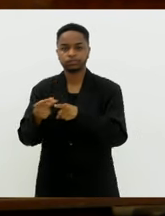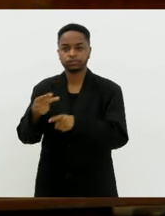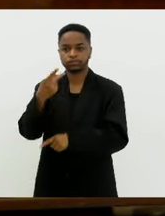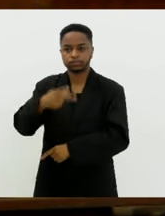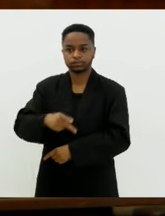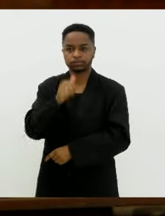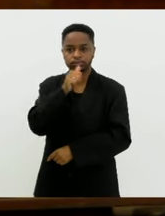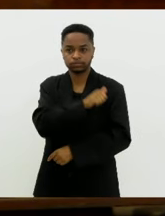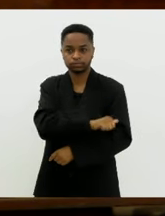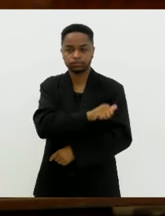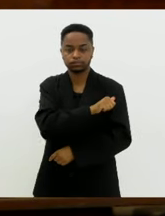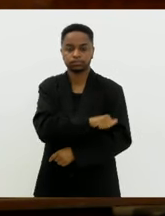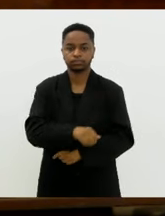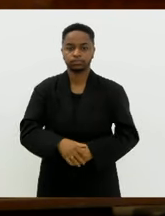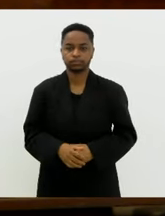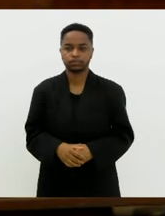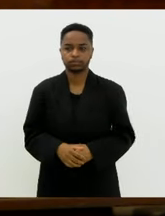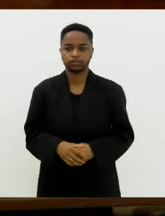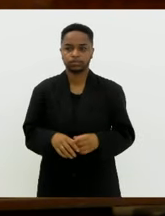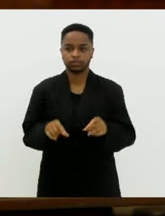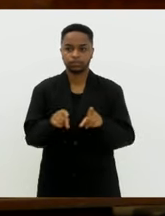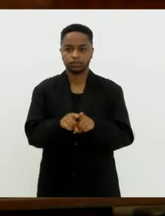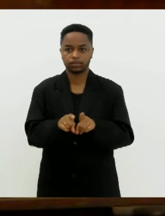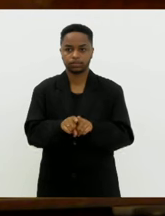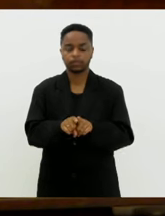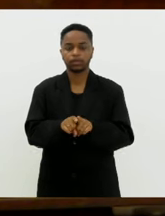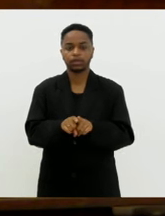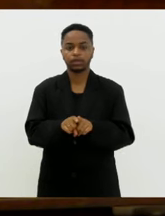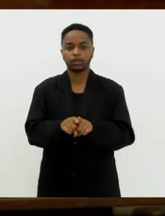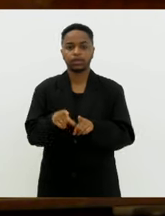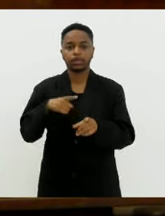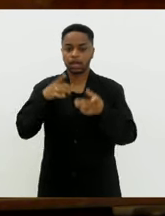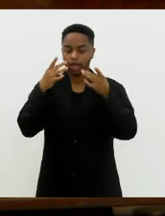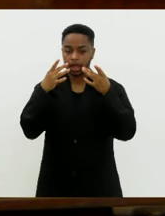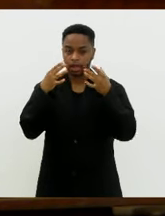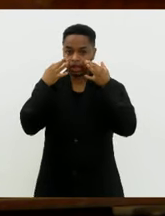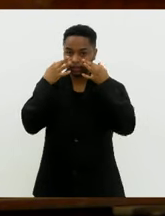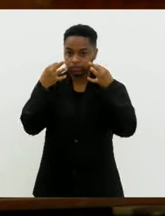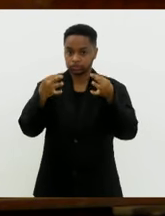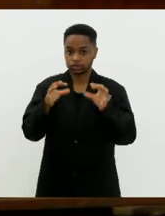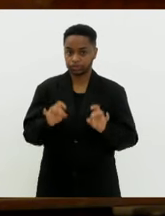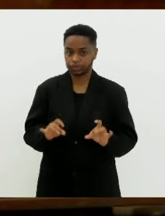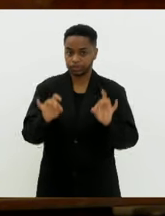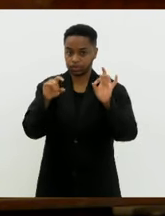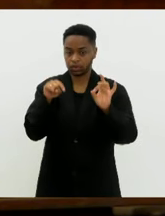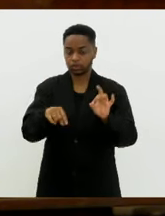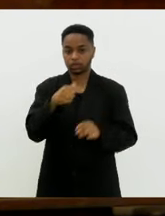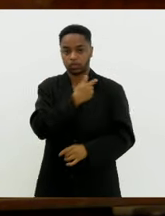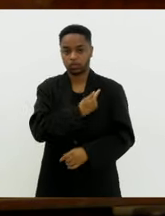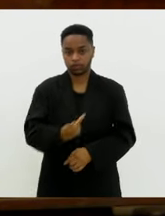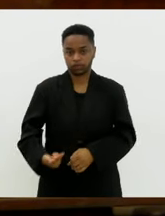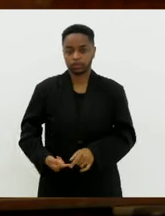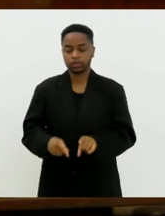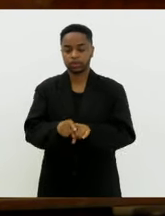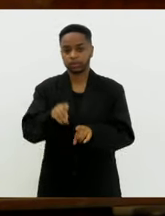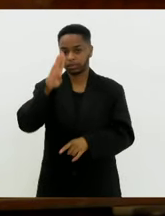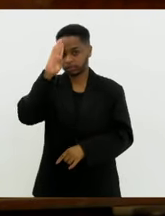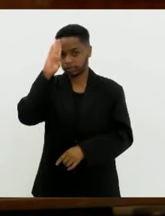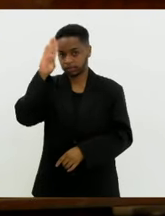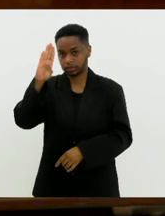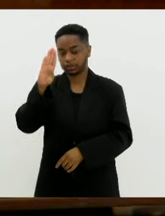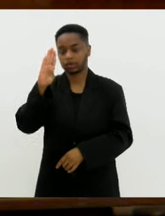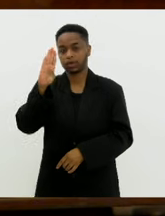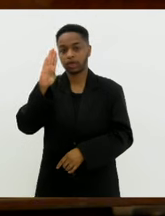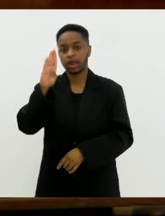Janeiro. Área que tem a atenção especial do nosso governo e uma de nossas prioridades, a